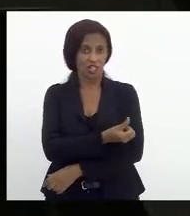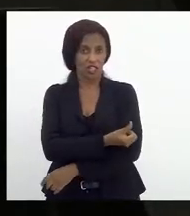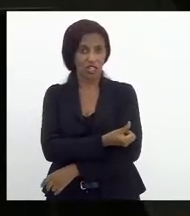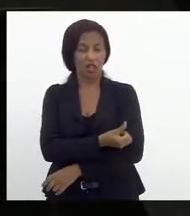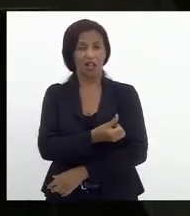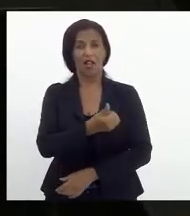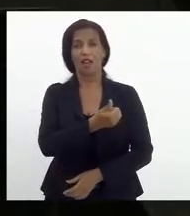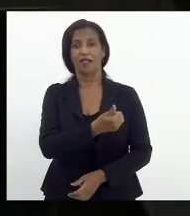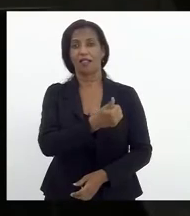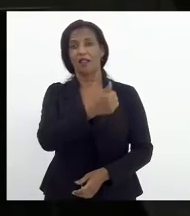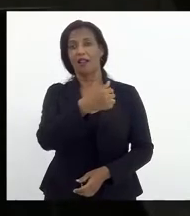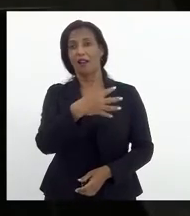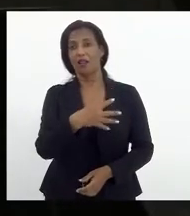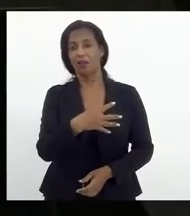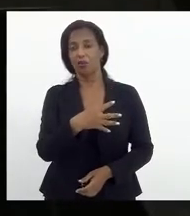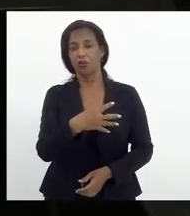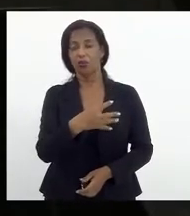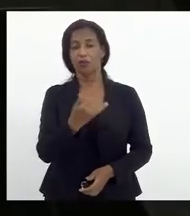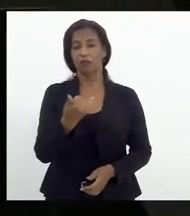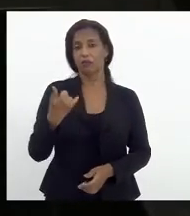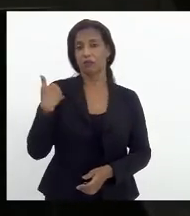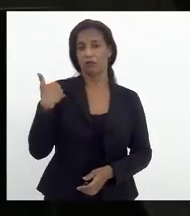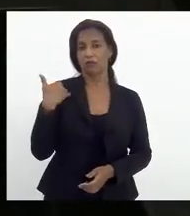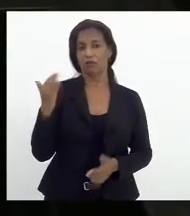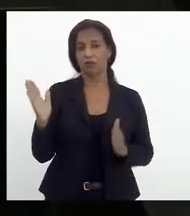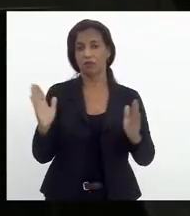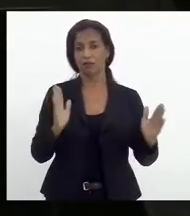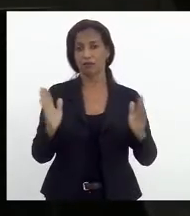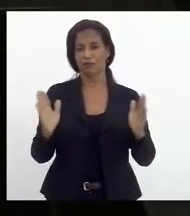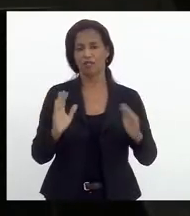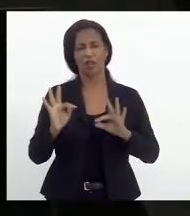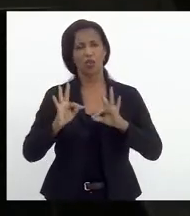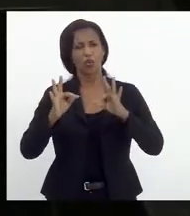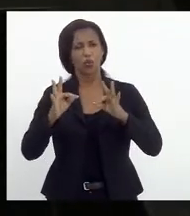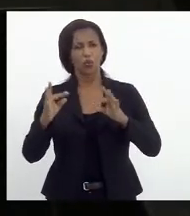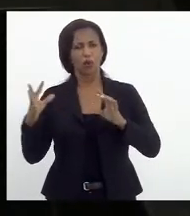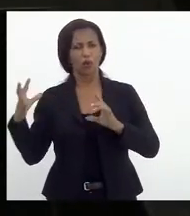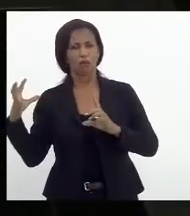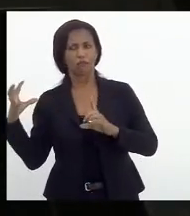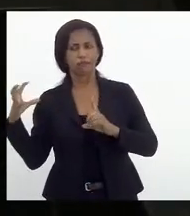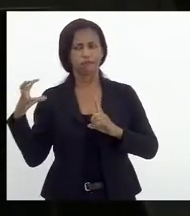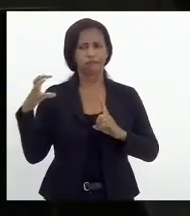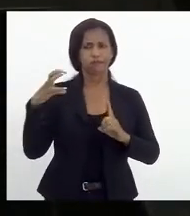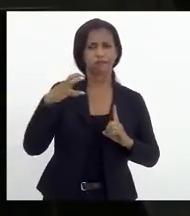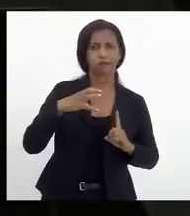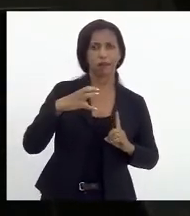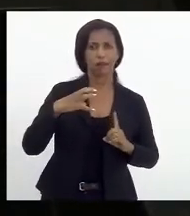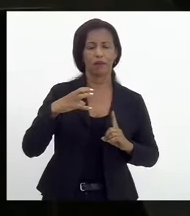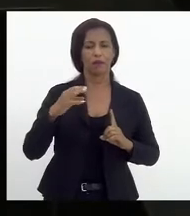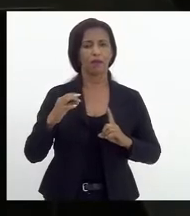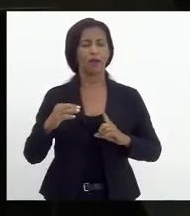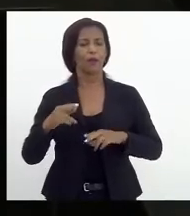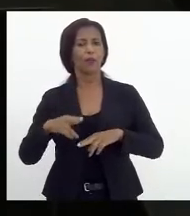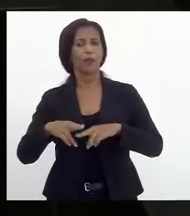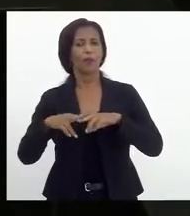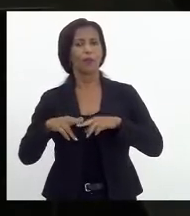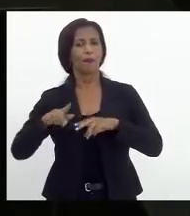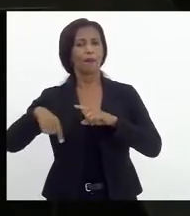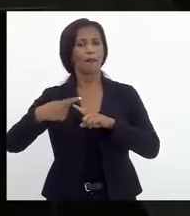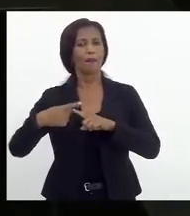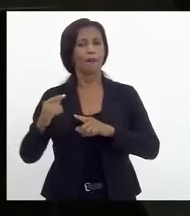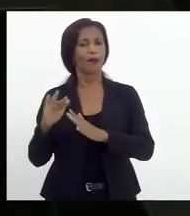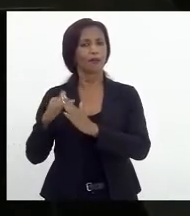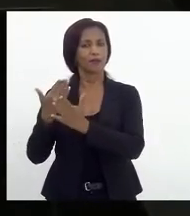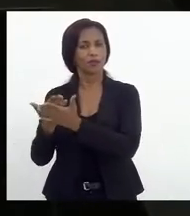estava posto até poucos anos atrás. Tudo isso aumenta a pressão, né, por mais